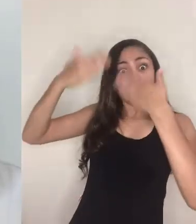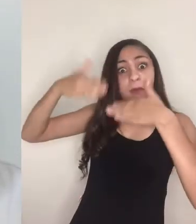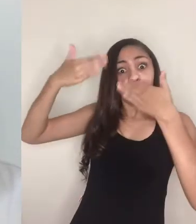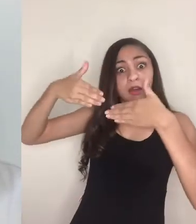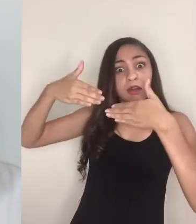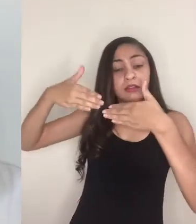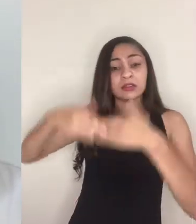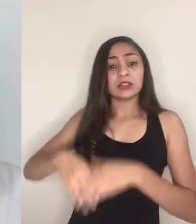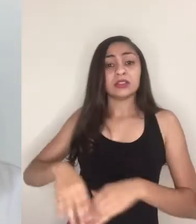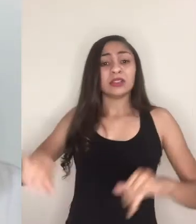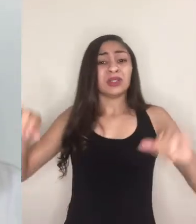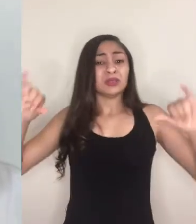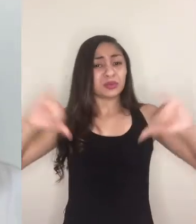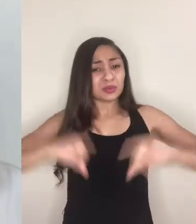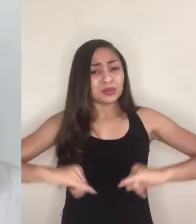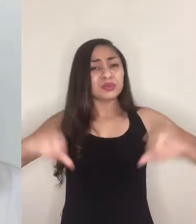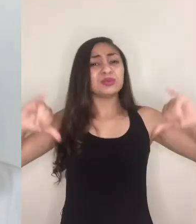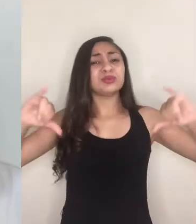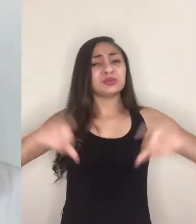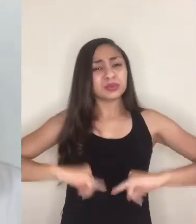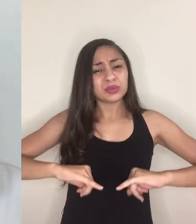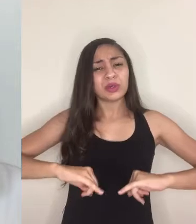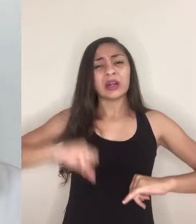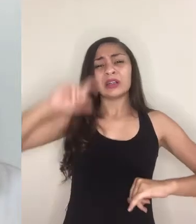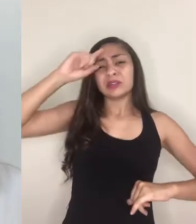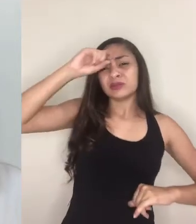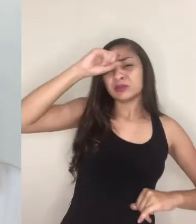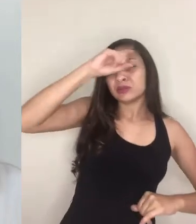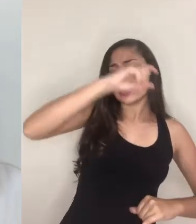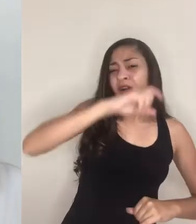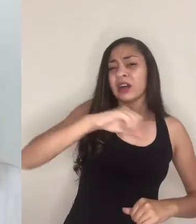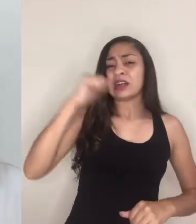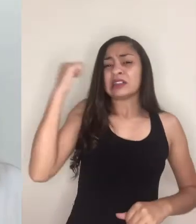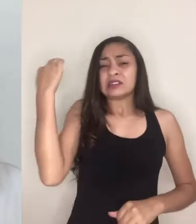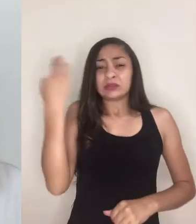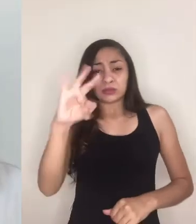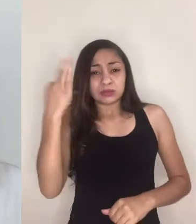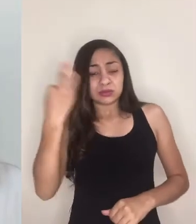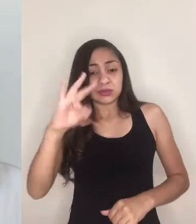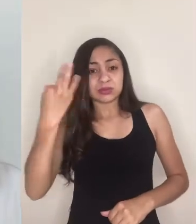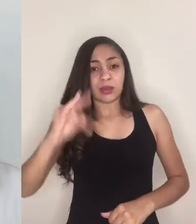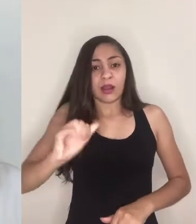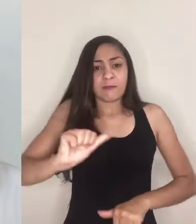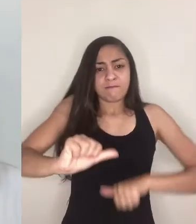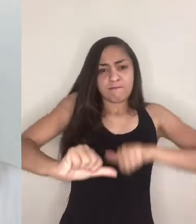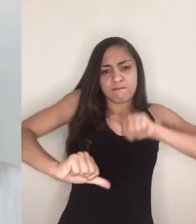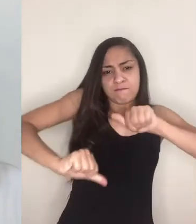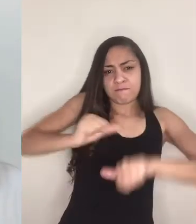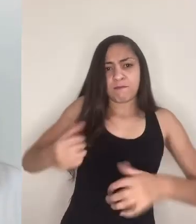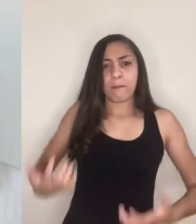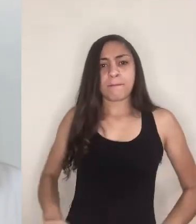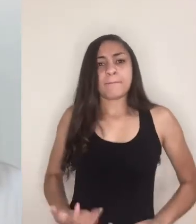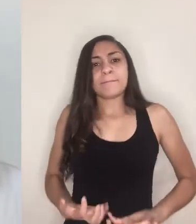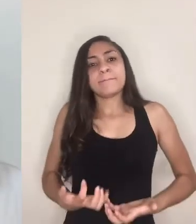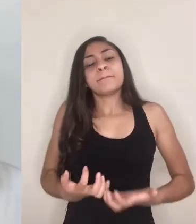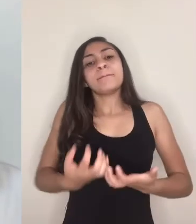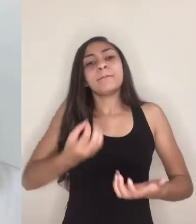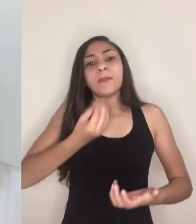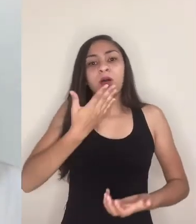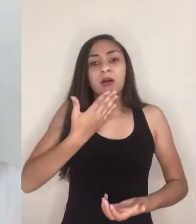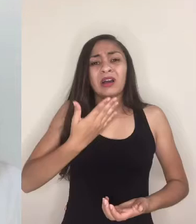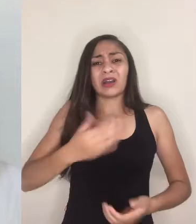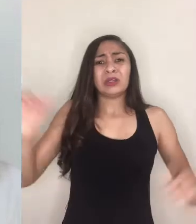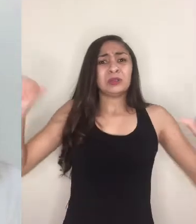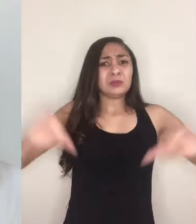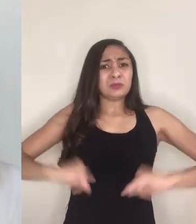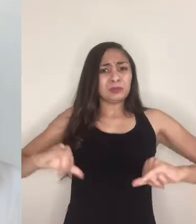usando cada dor e sofrimento para o nosso bem, Ele não nos concede provação